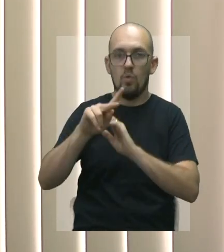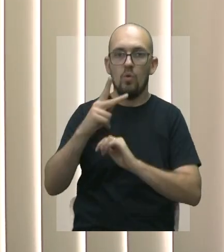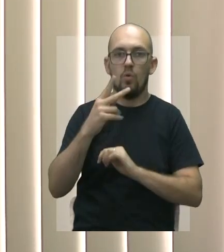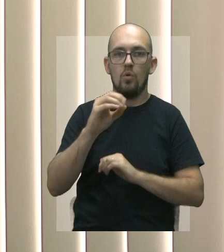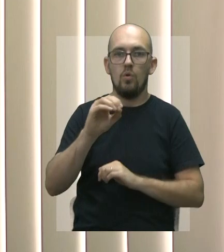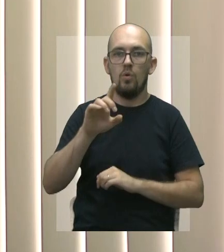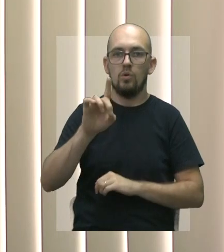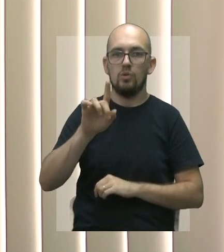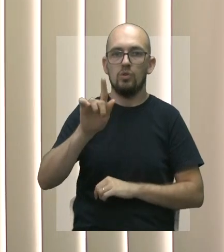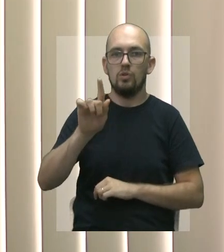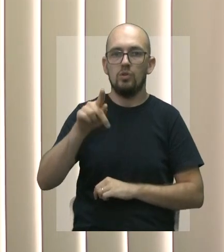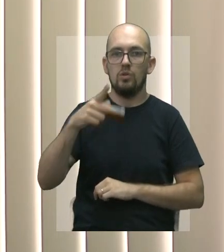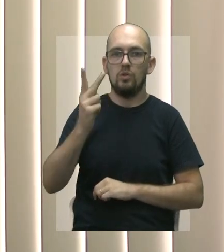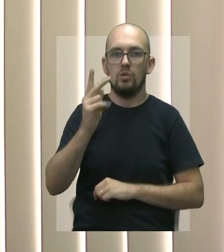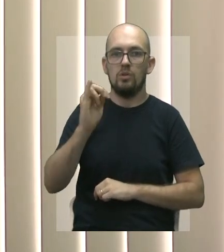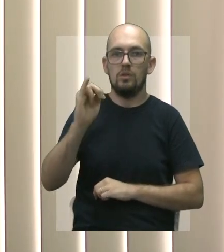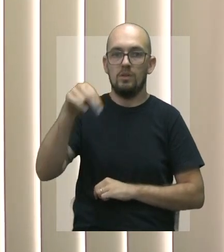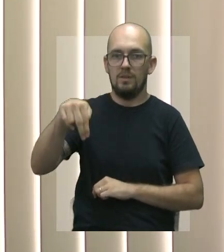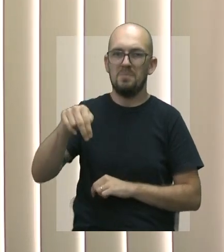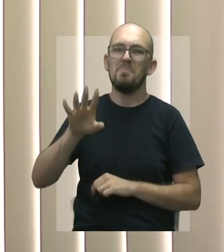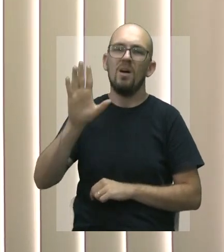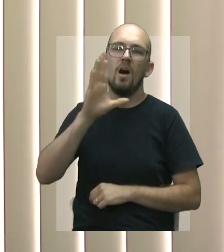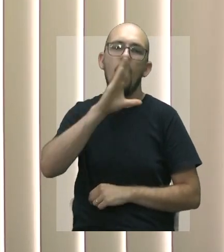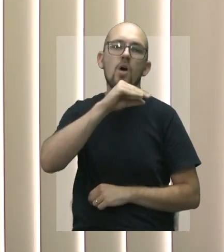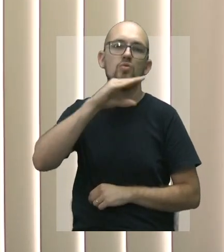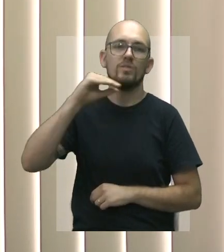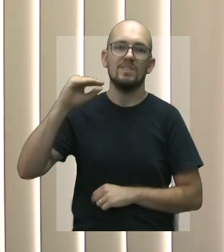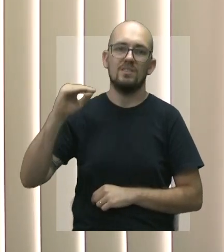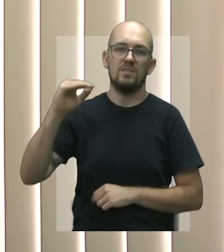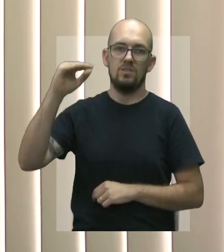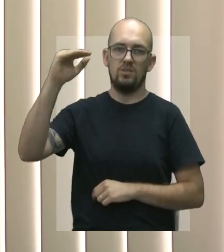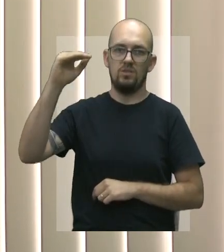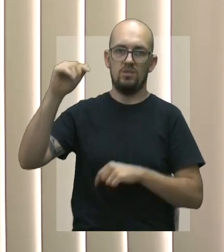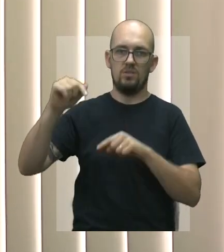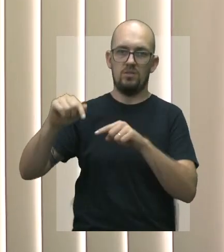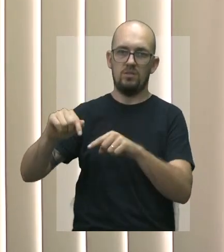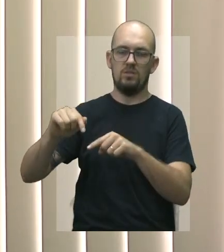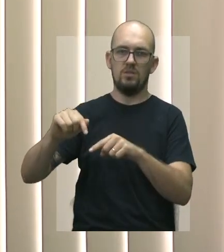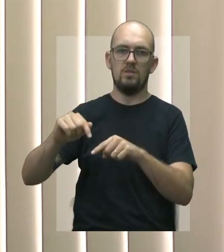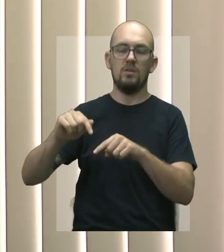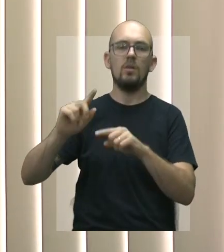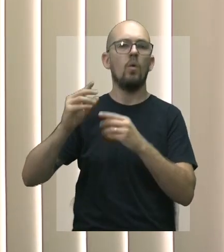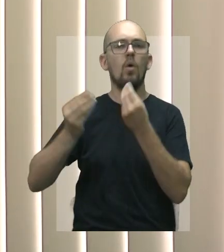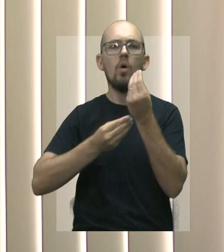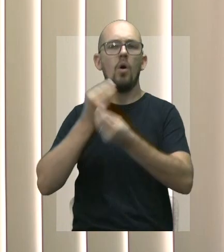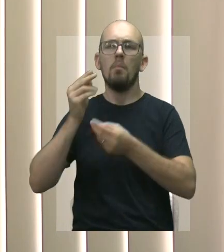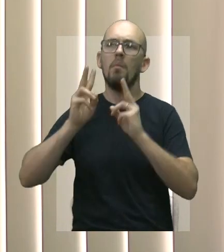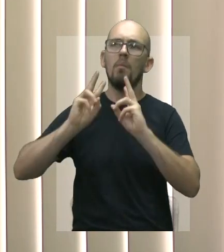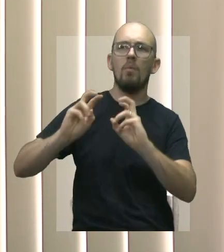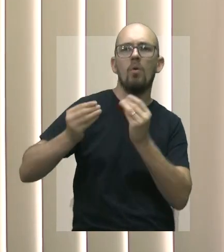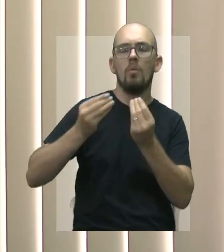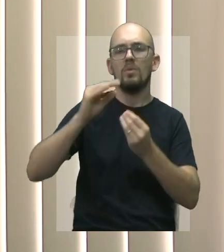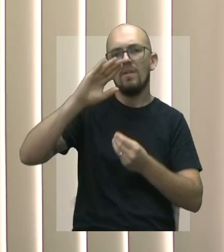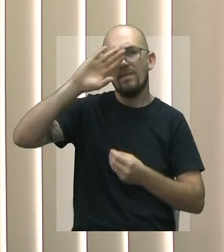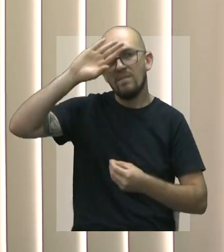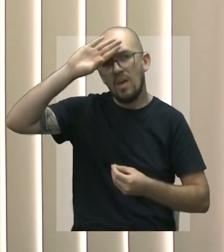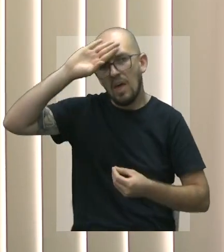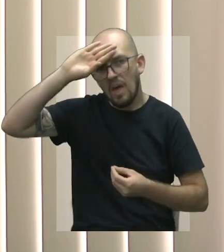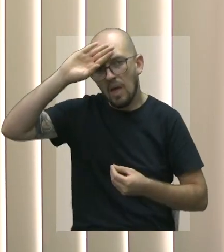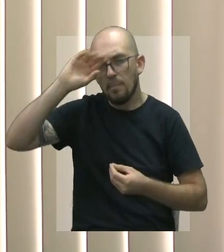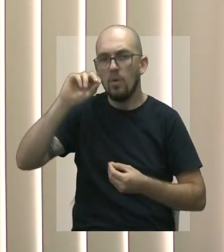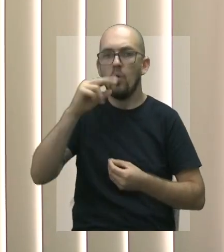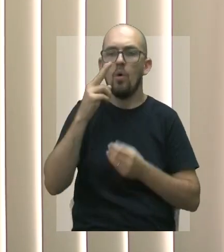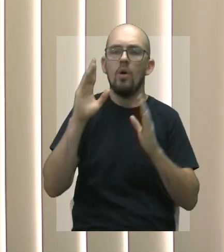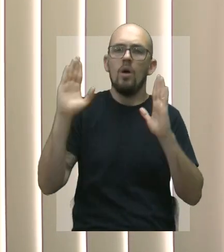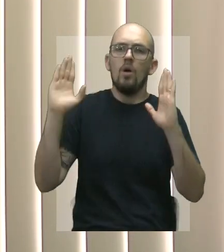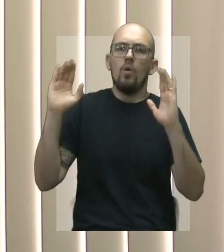os adolescentes. Ele pode estar associado com sintomas que a gente chama constitucionais, que é febre, perda de peso,